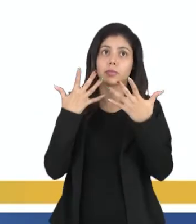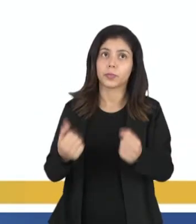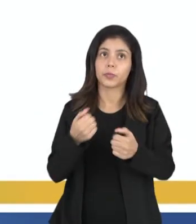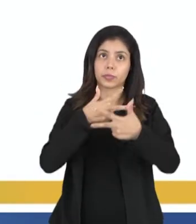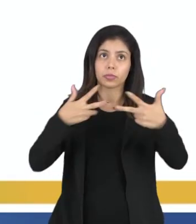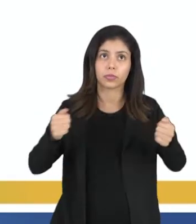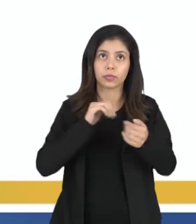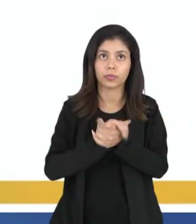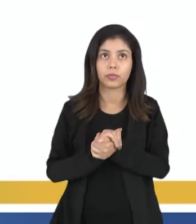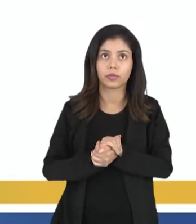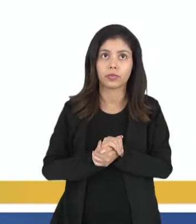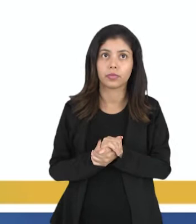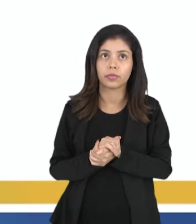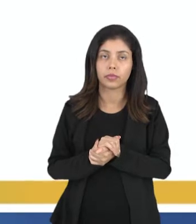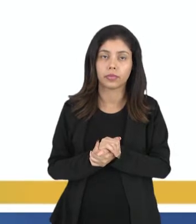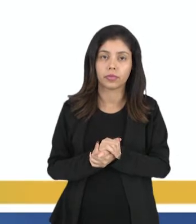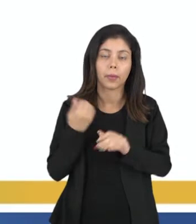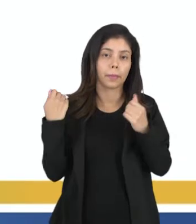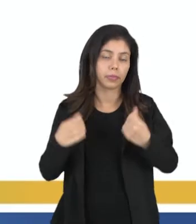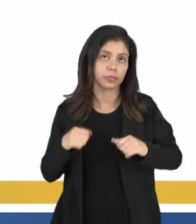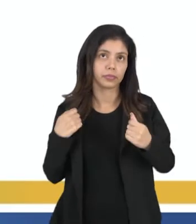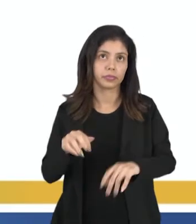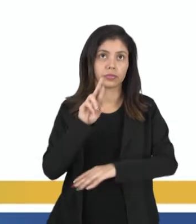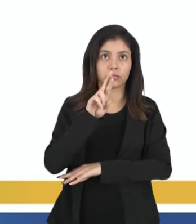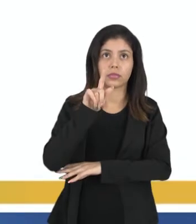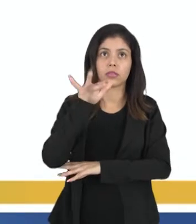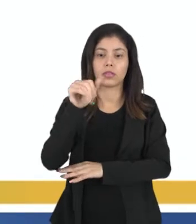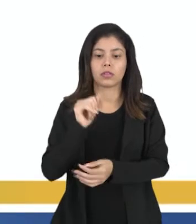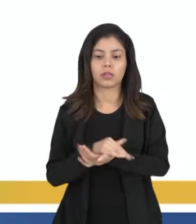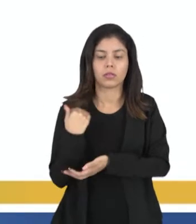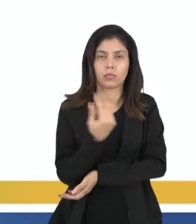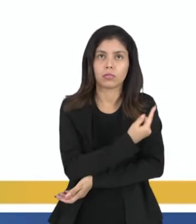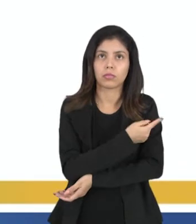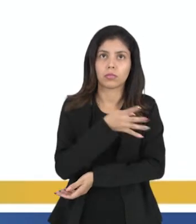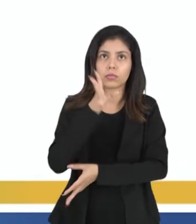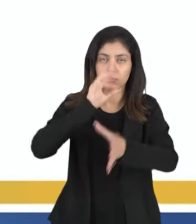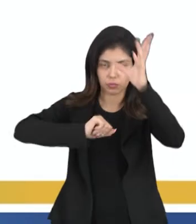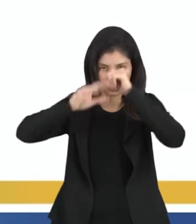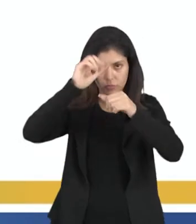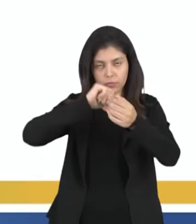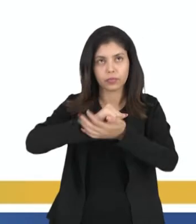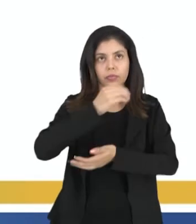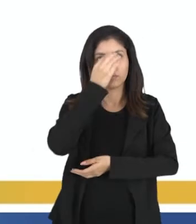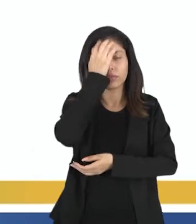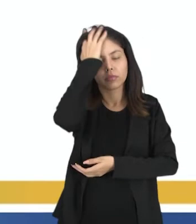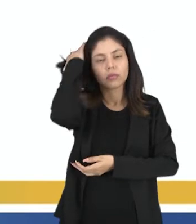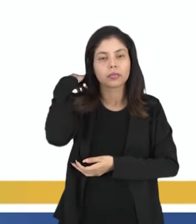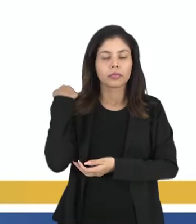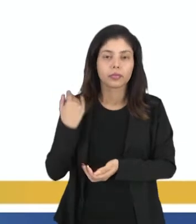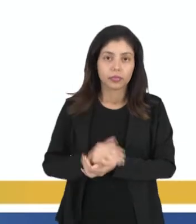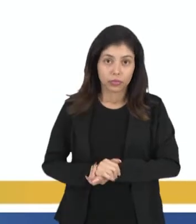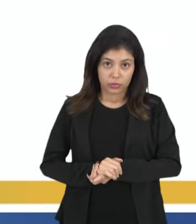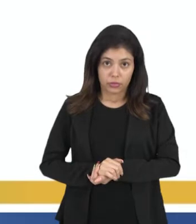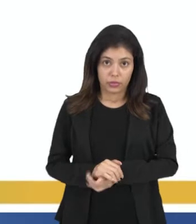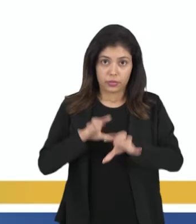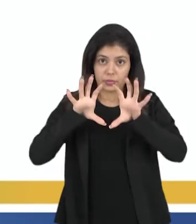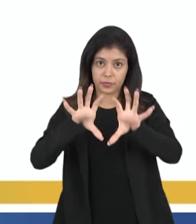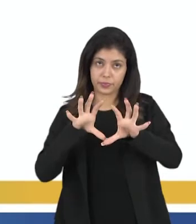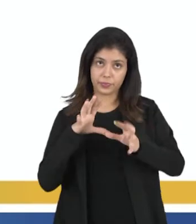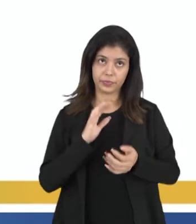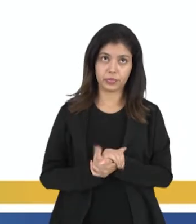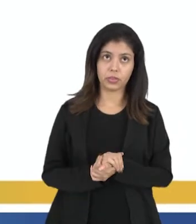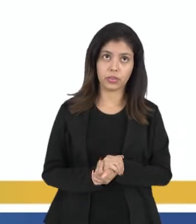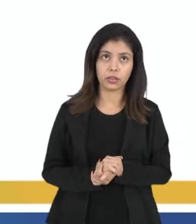os objetos se deveriam regular pelo nosso conhecimento. Então, essa é